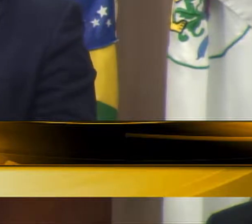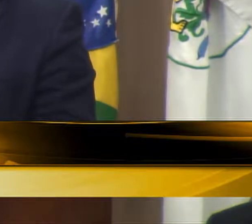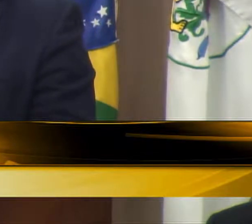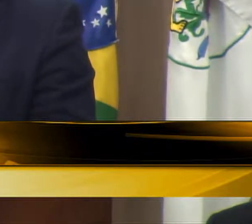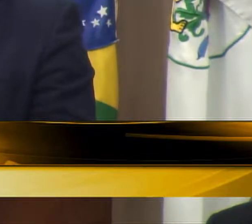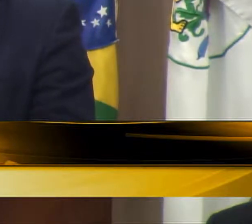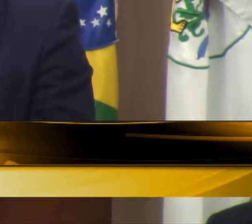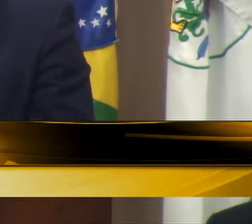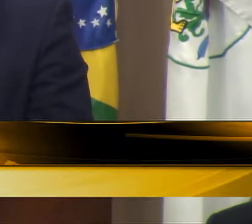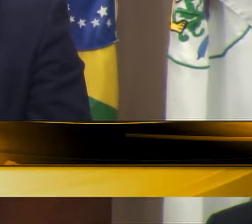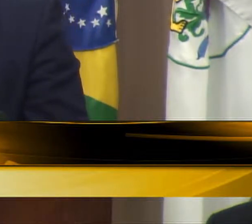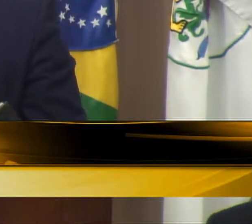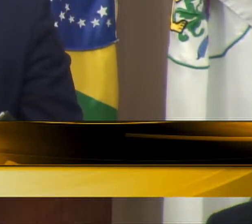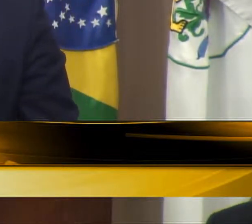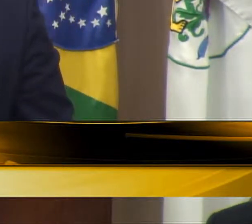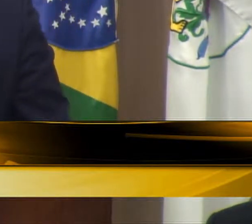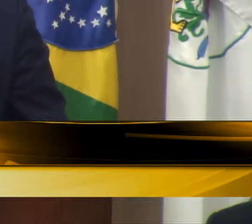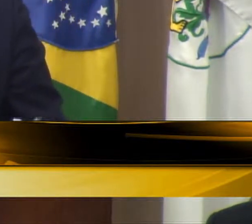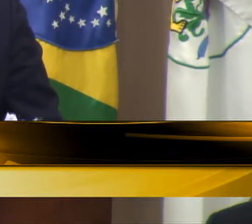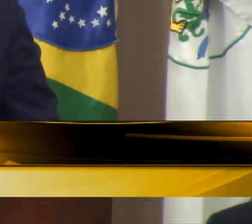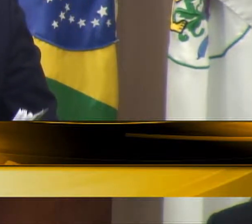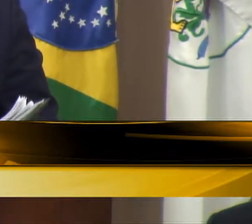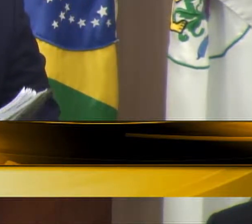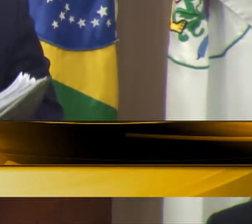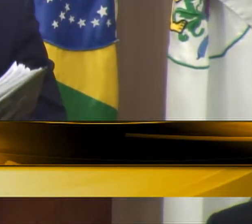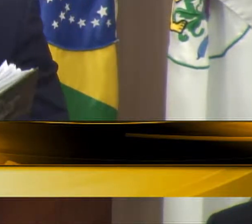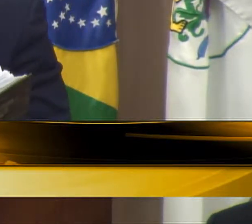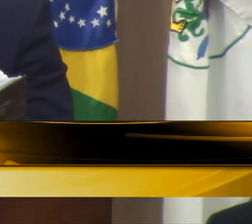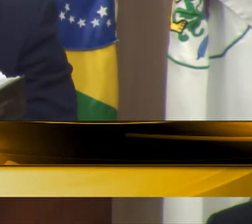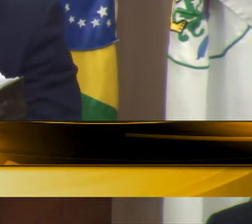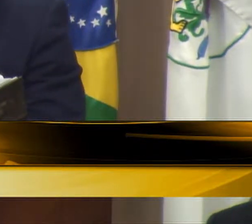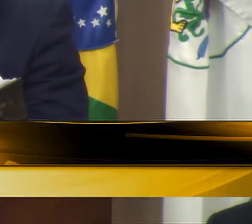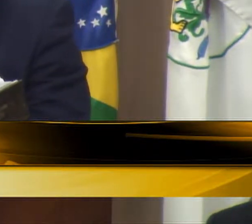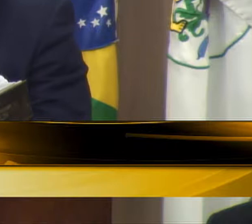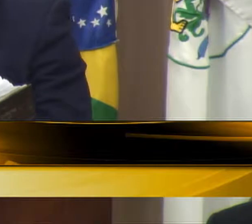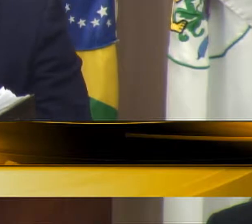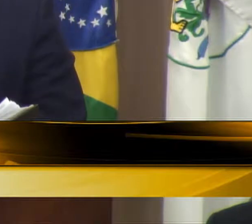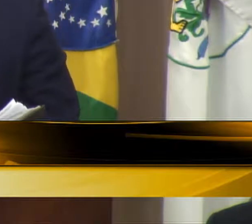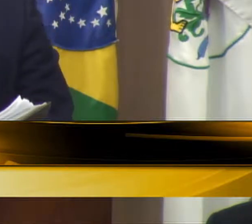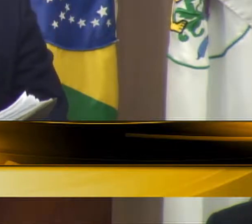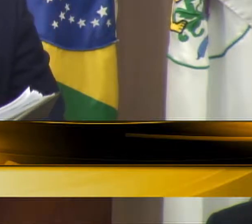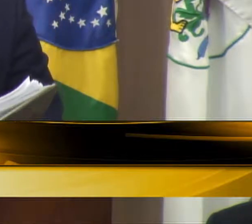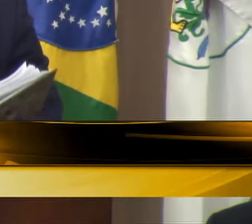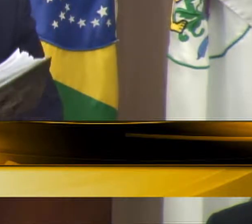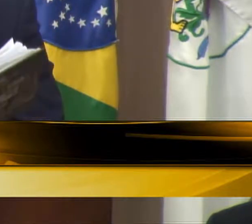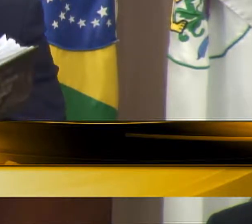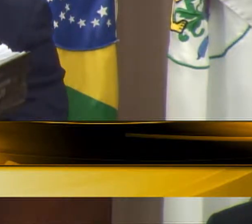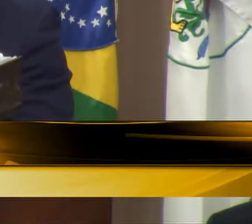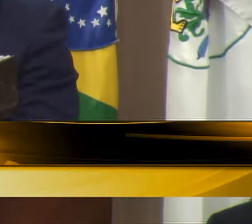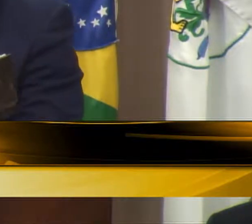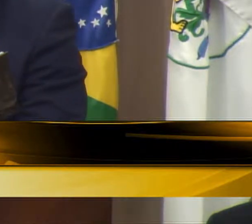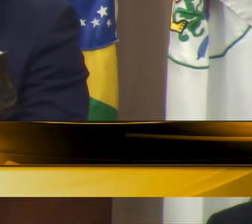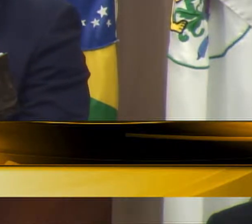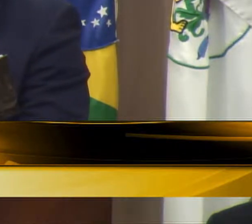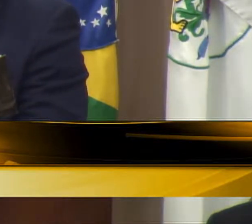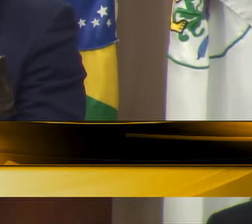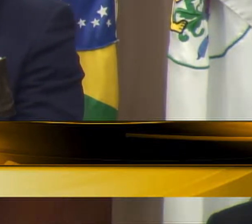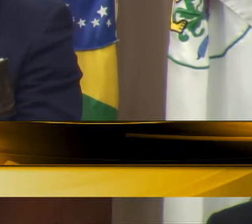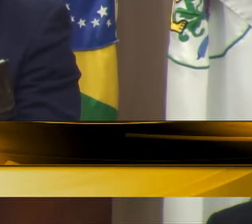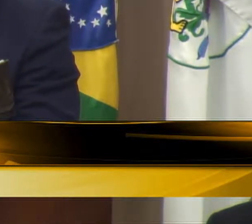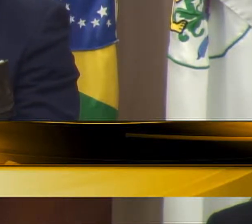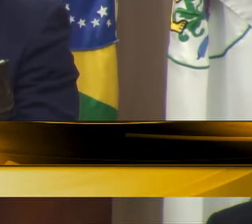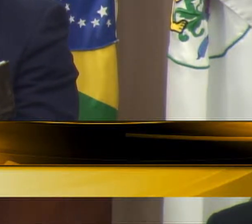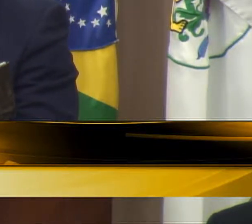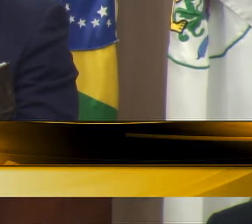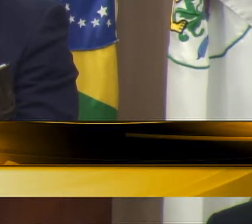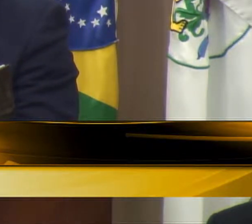feitos ontem a seu respeito nas redes sociais. Eloide é o nome de uma pessoa, escreveu assim, tive meu